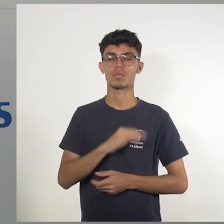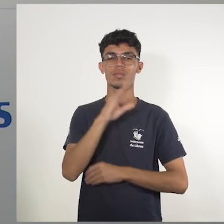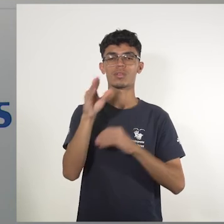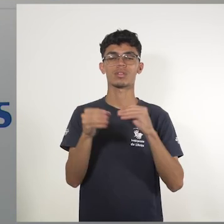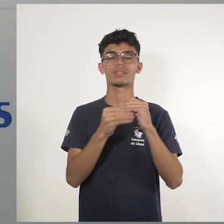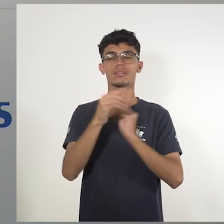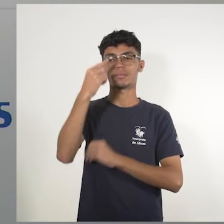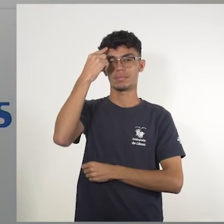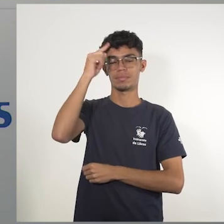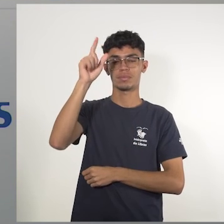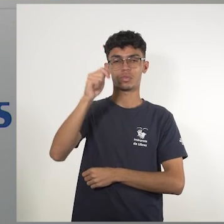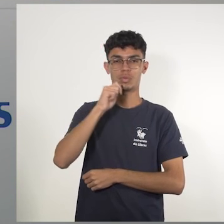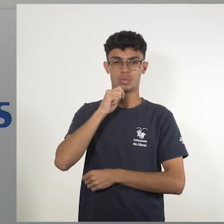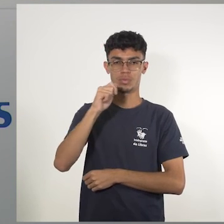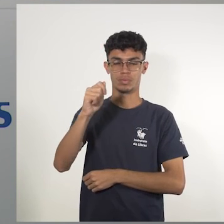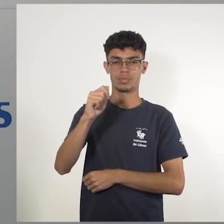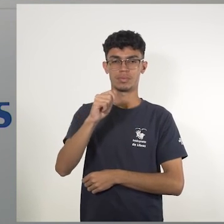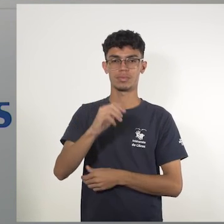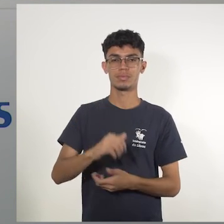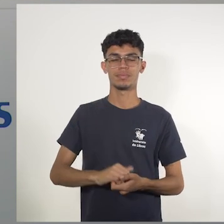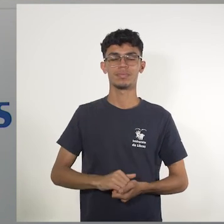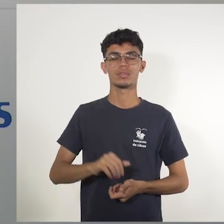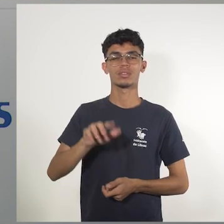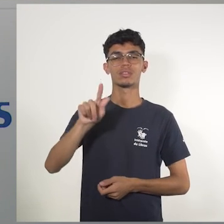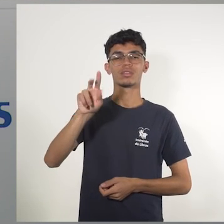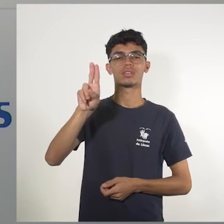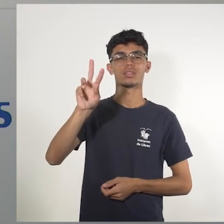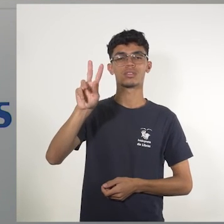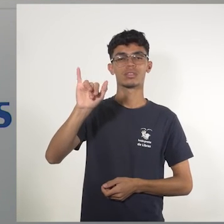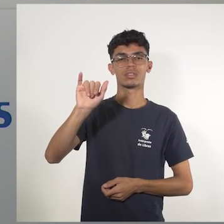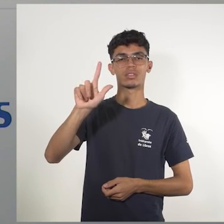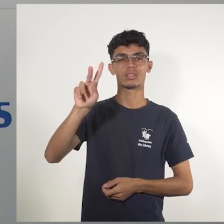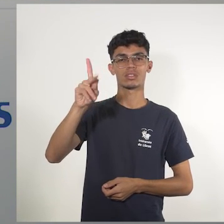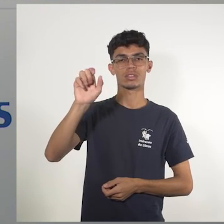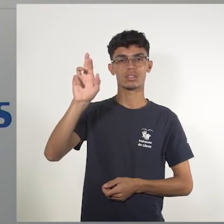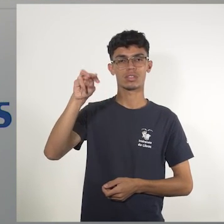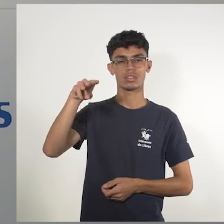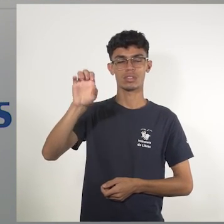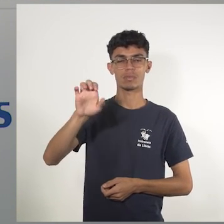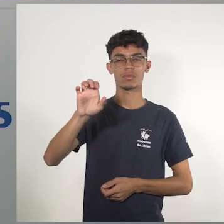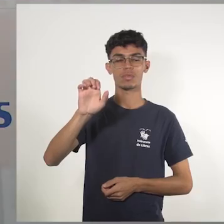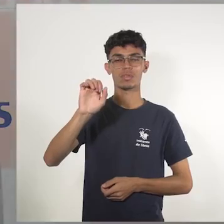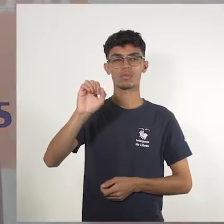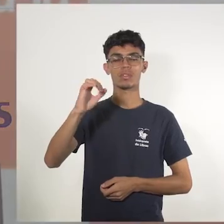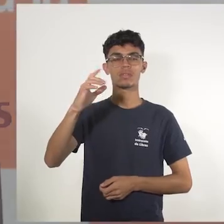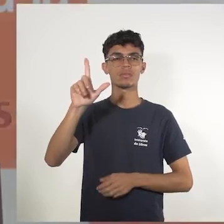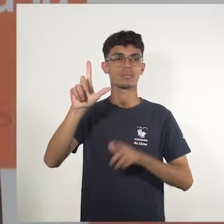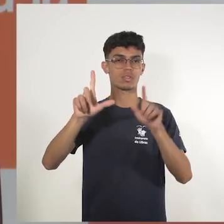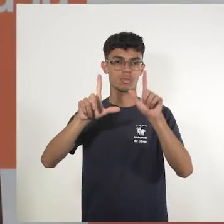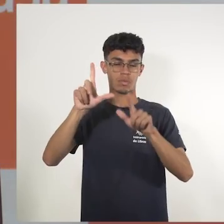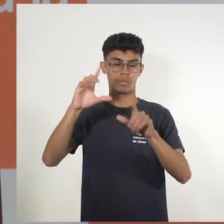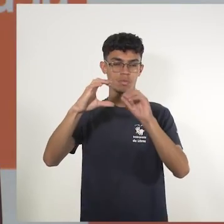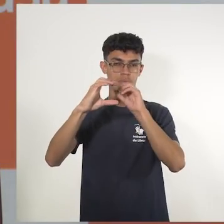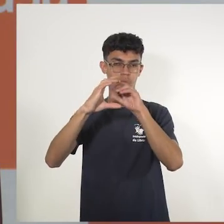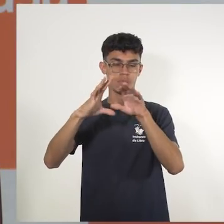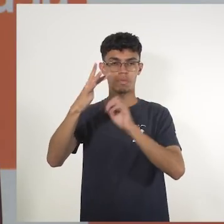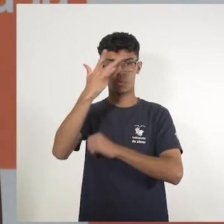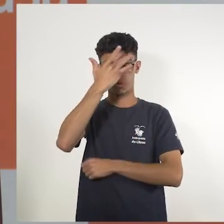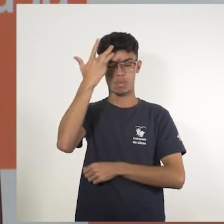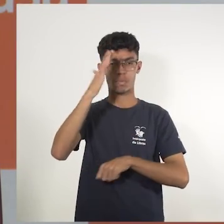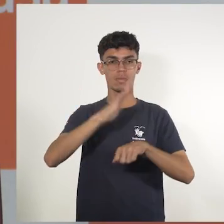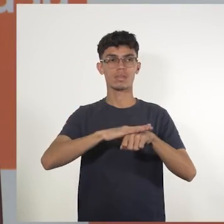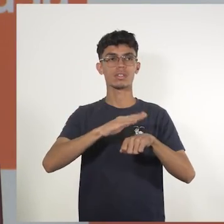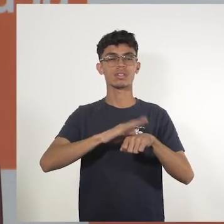Complementando a dúvida do jornalista Guilherme Caetano, do Globo, ainda sobre a vacinação, se quem faz quimioterapia